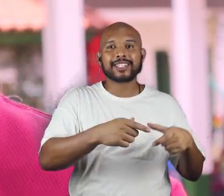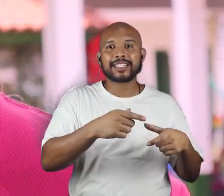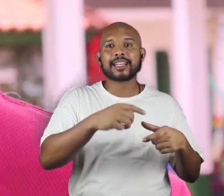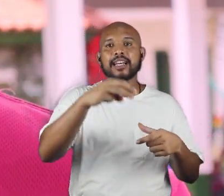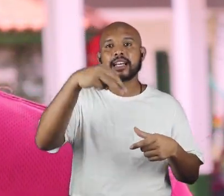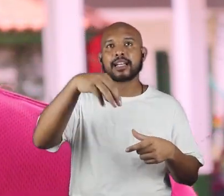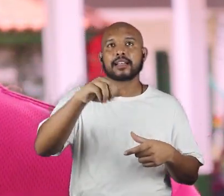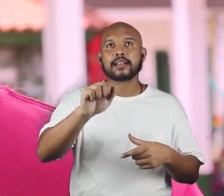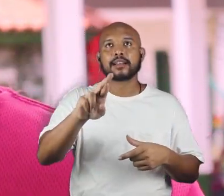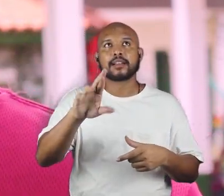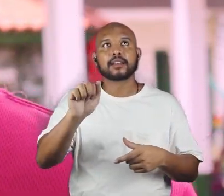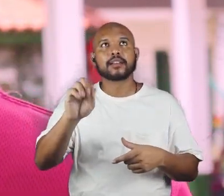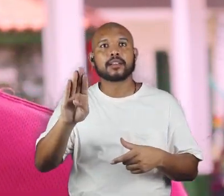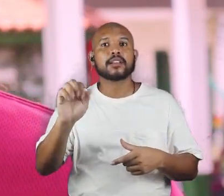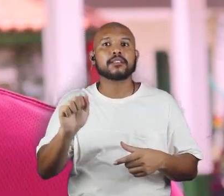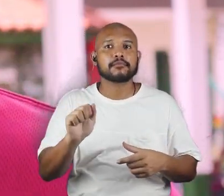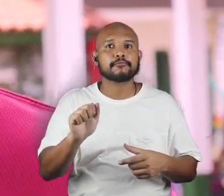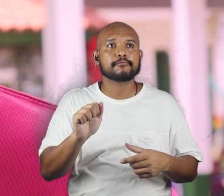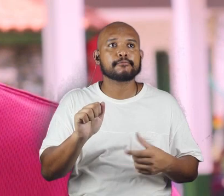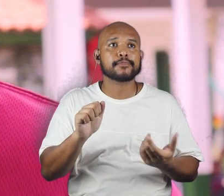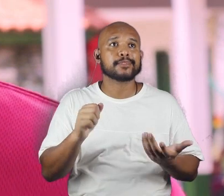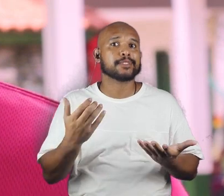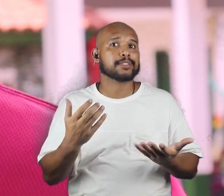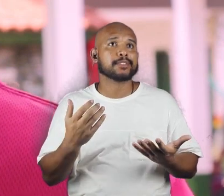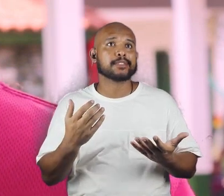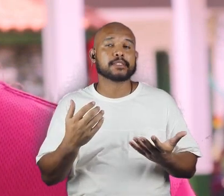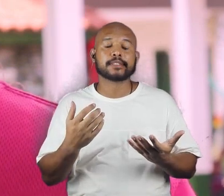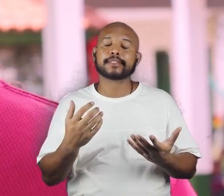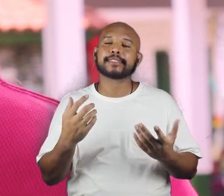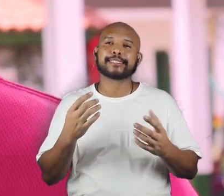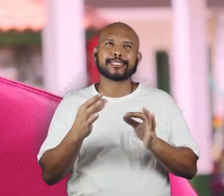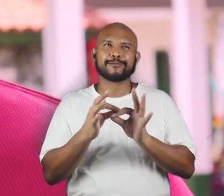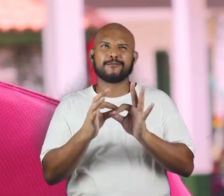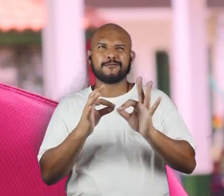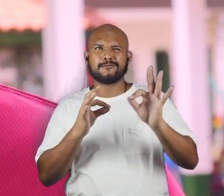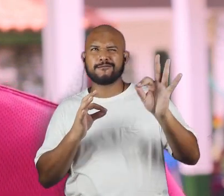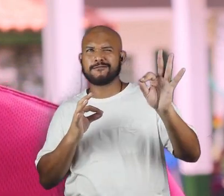eu tive que estudar em Marabá, um exemplo, né? Estudei em Marabá